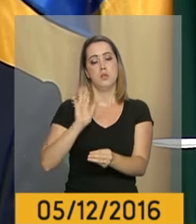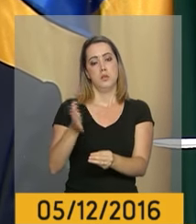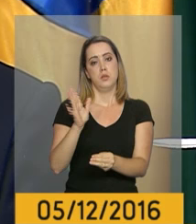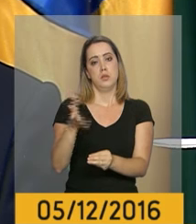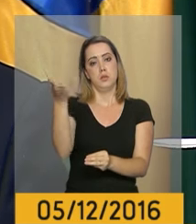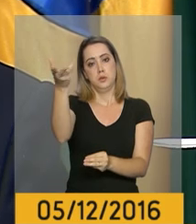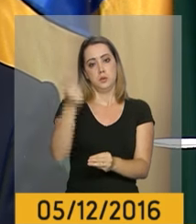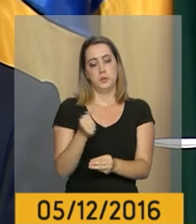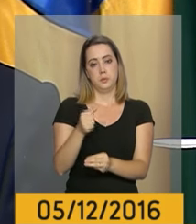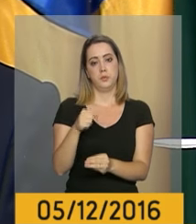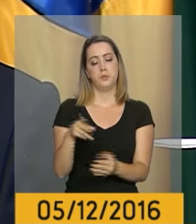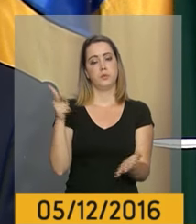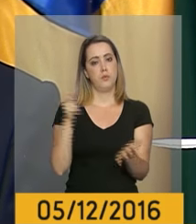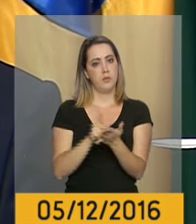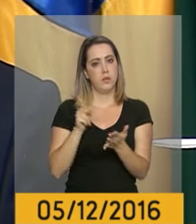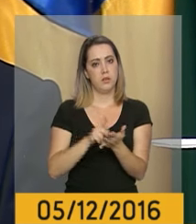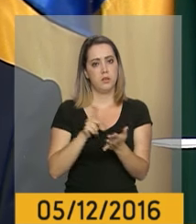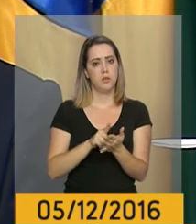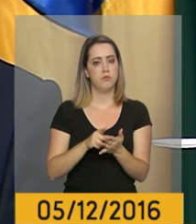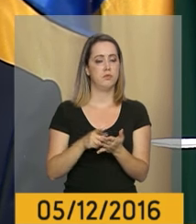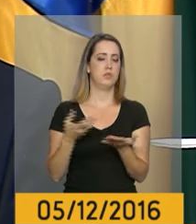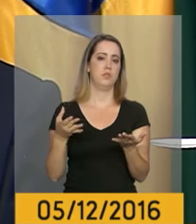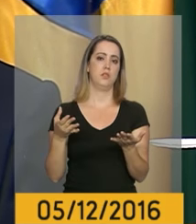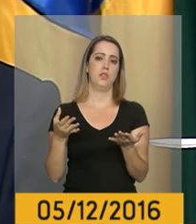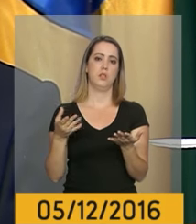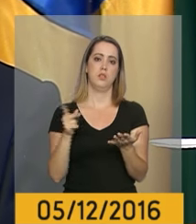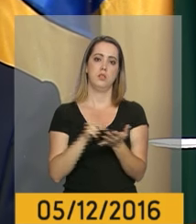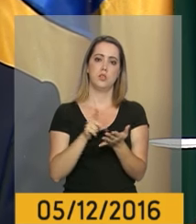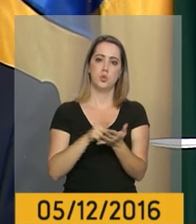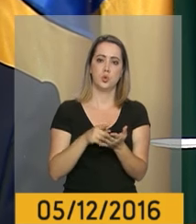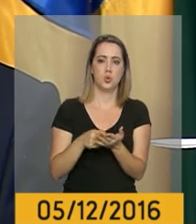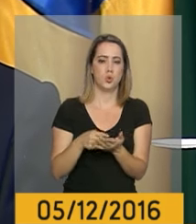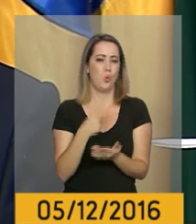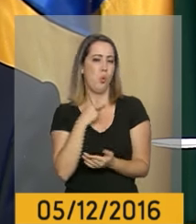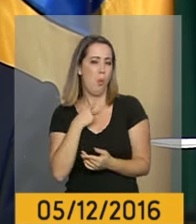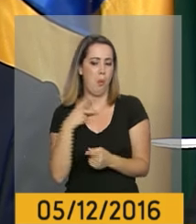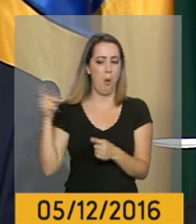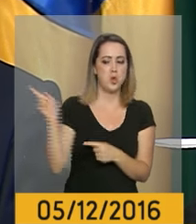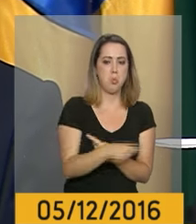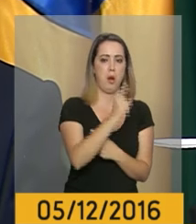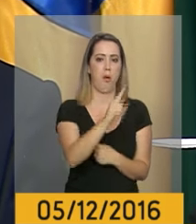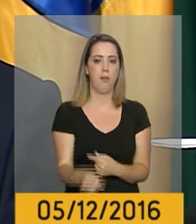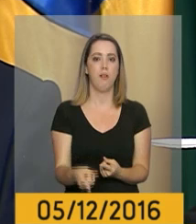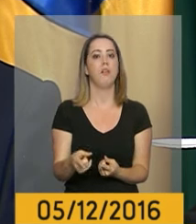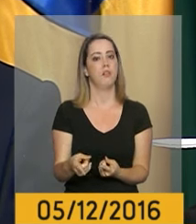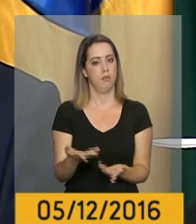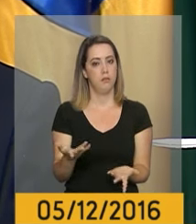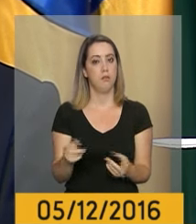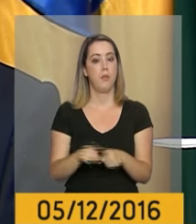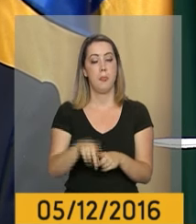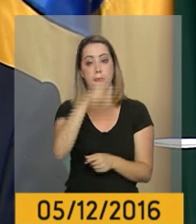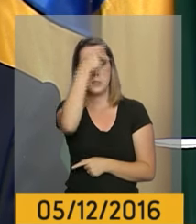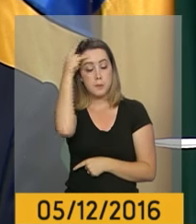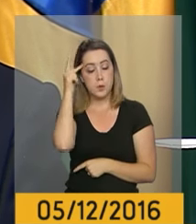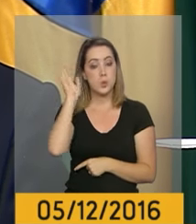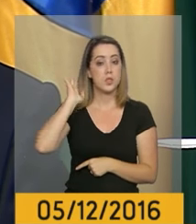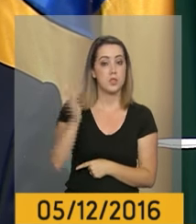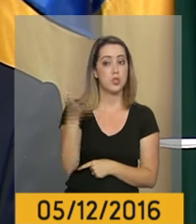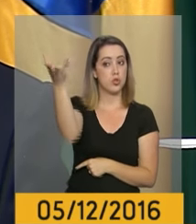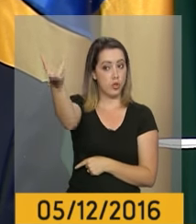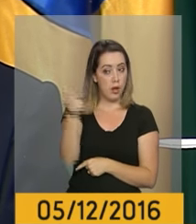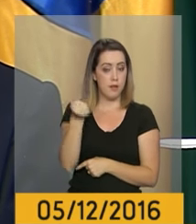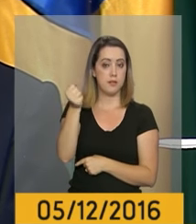adquiridos, que na verdade são inatacáveis, não é? Desse modo, nada muda para aqueles que já recebem os